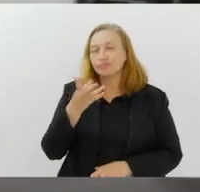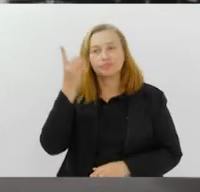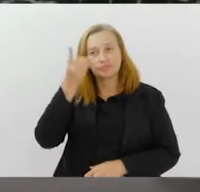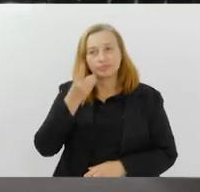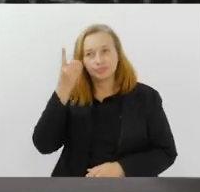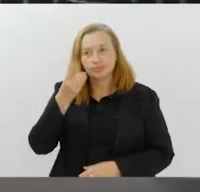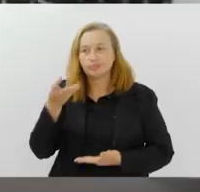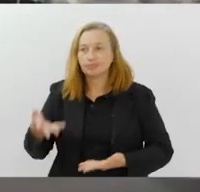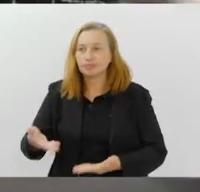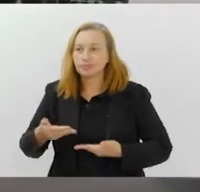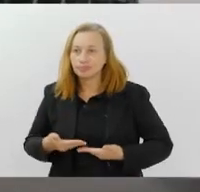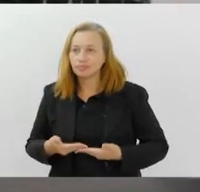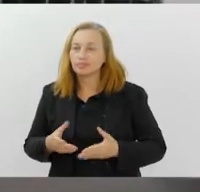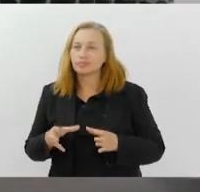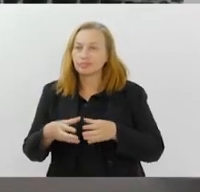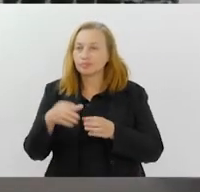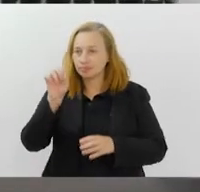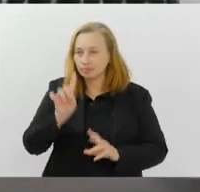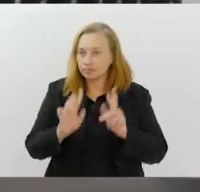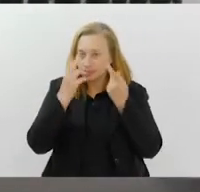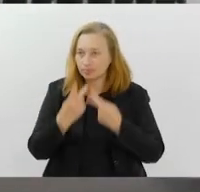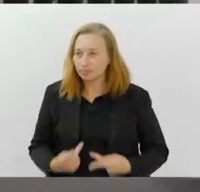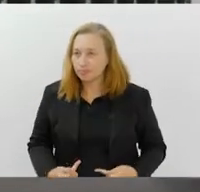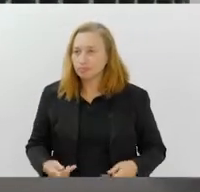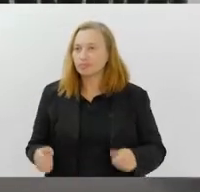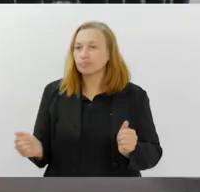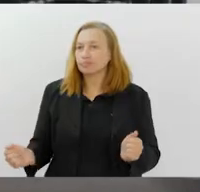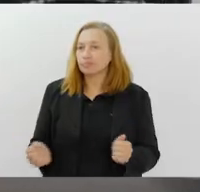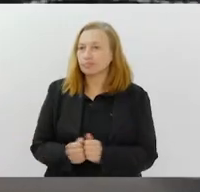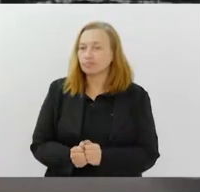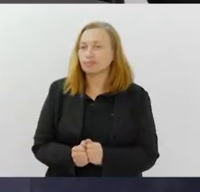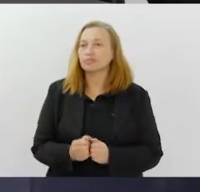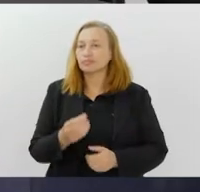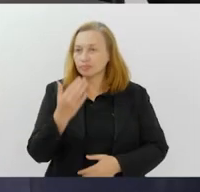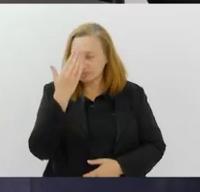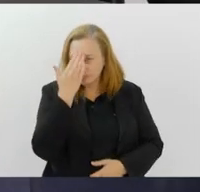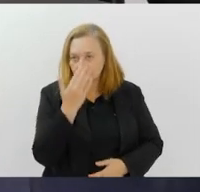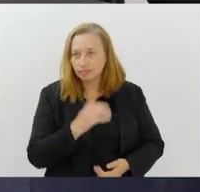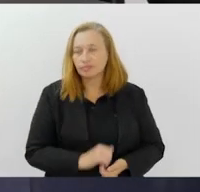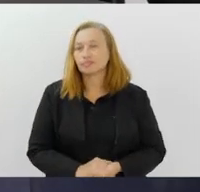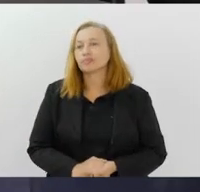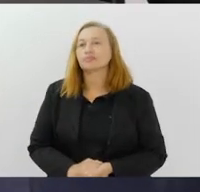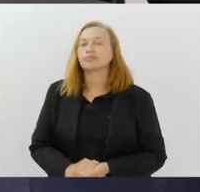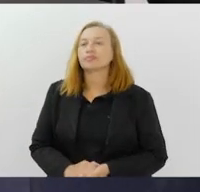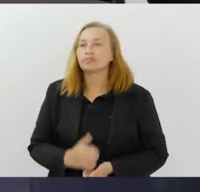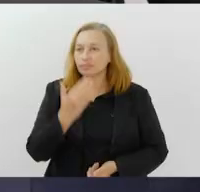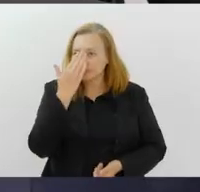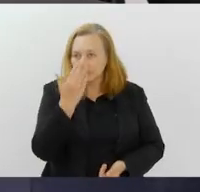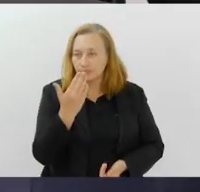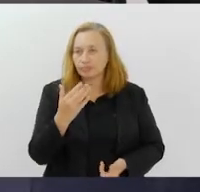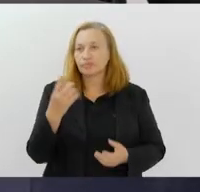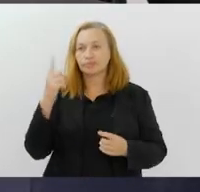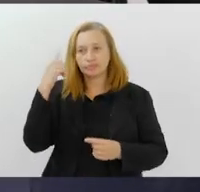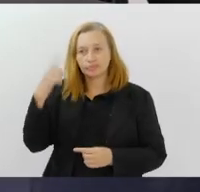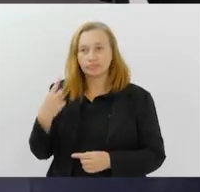pelo convite a nossa Comissão de Direitos Humanos a também compor essa audiência pública imag com certeza obrigado